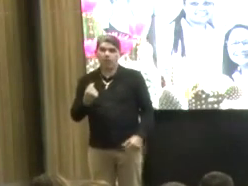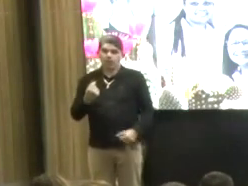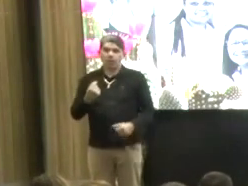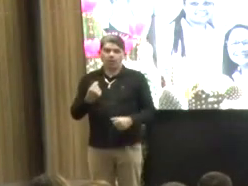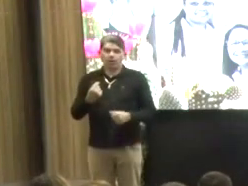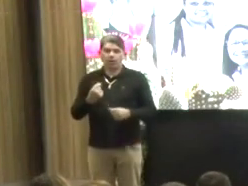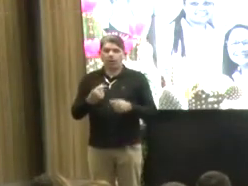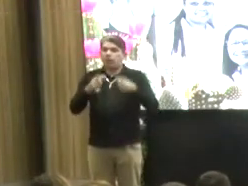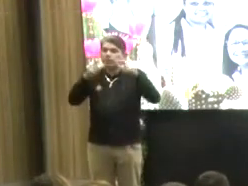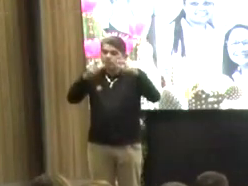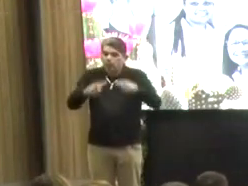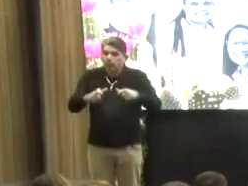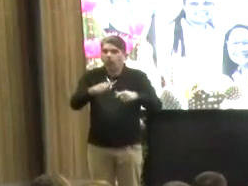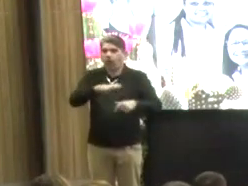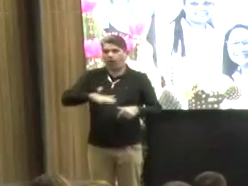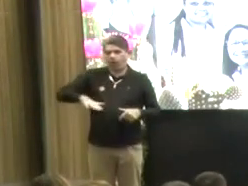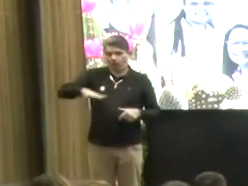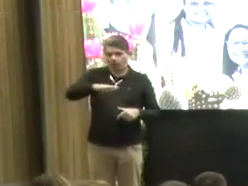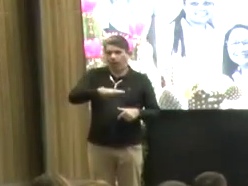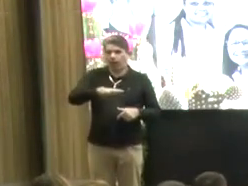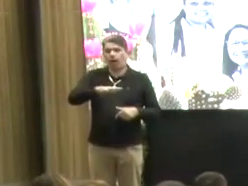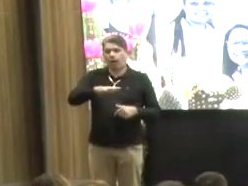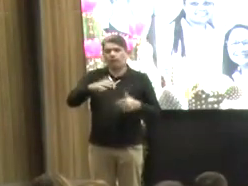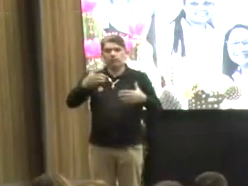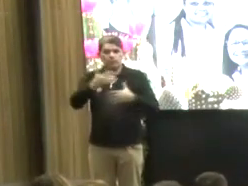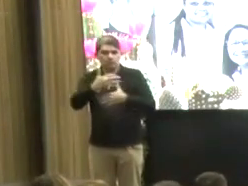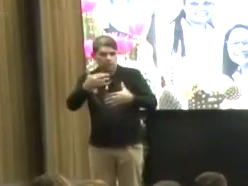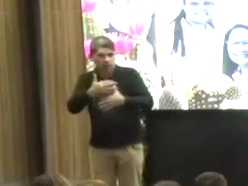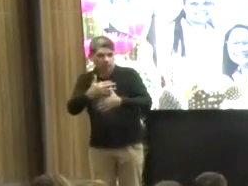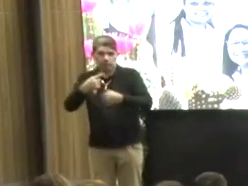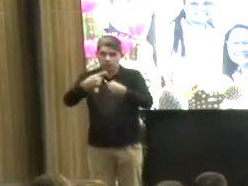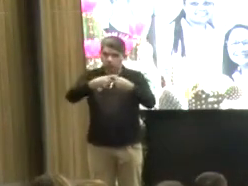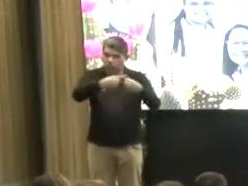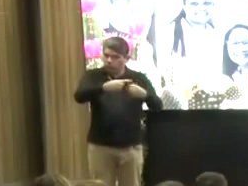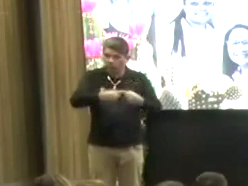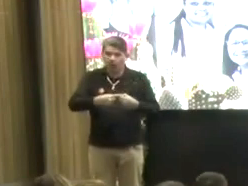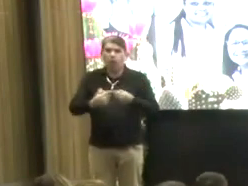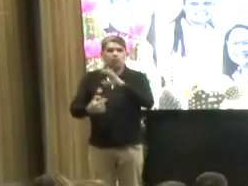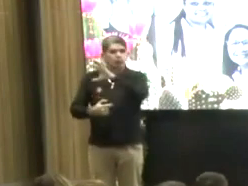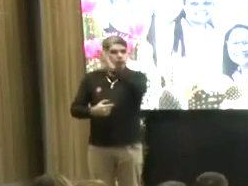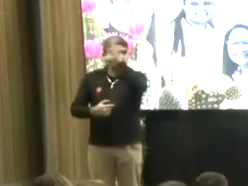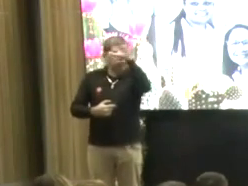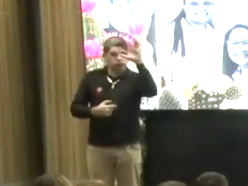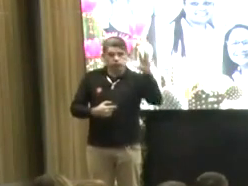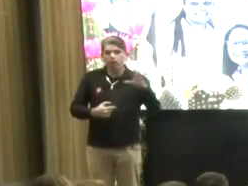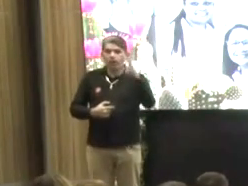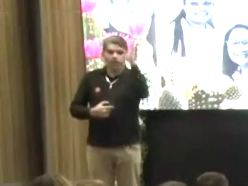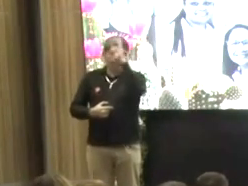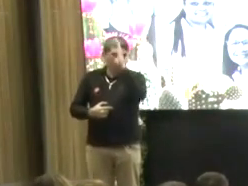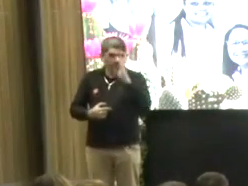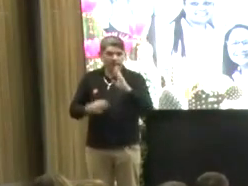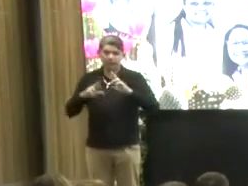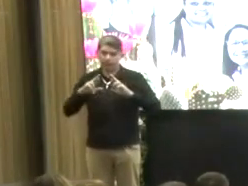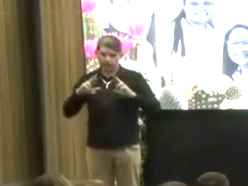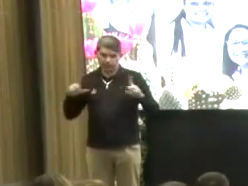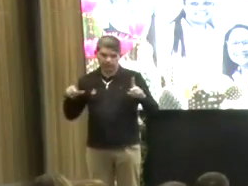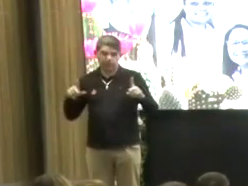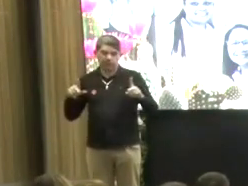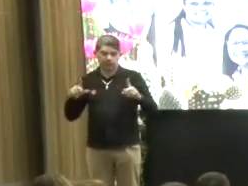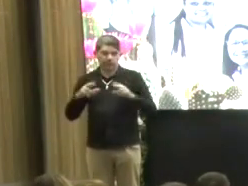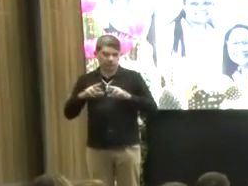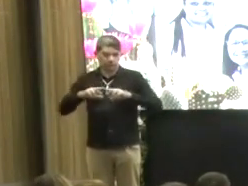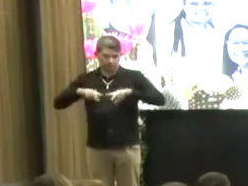território, tá certo? Rural, urbano, regiões do país, etc. Só para pontuar. Agora, isso, se